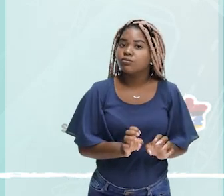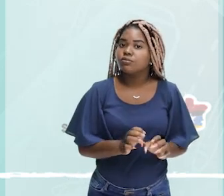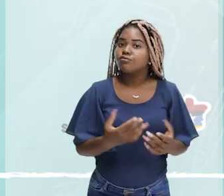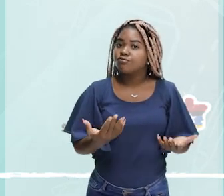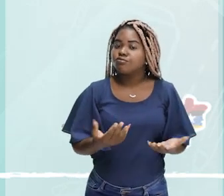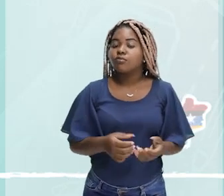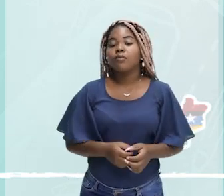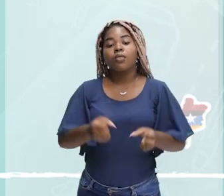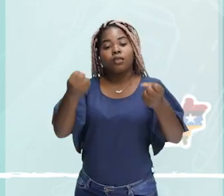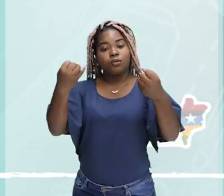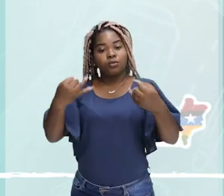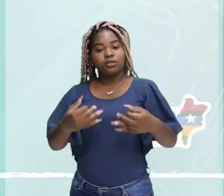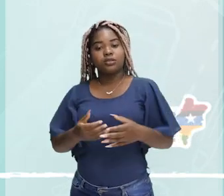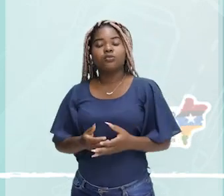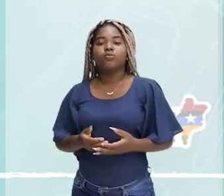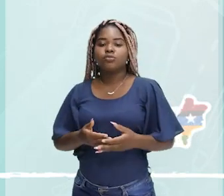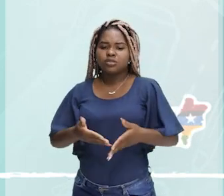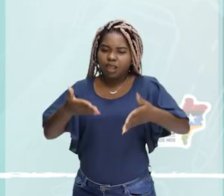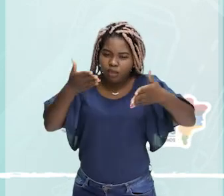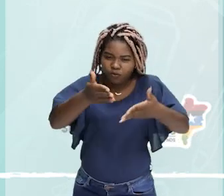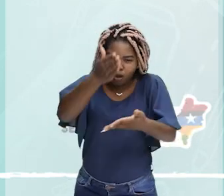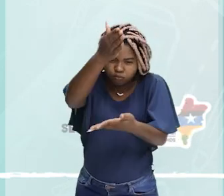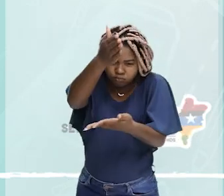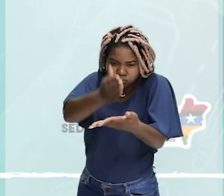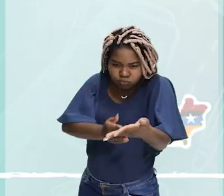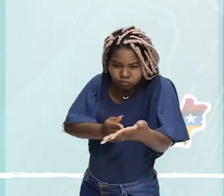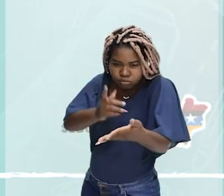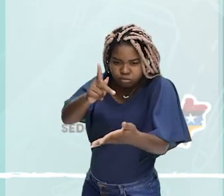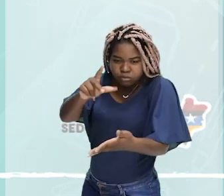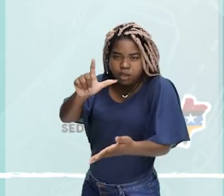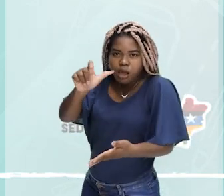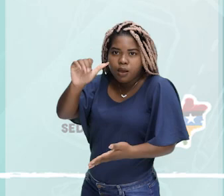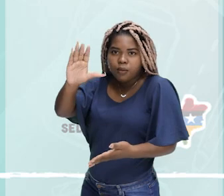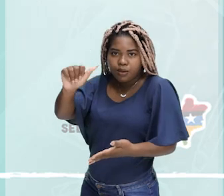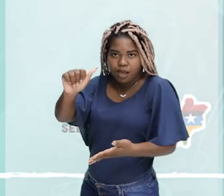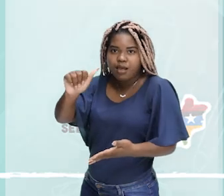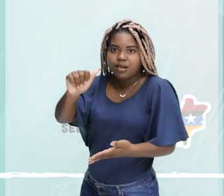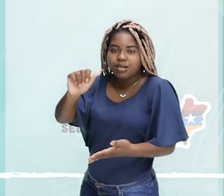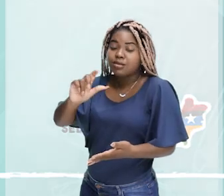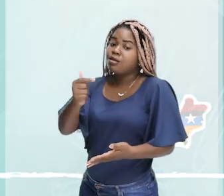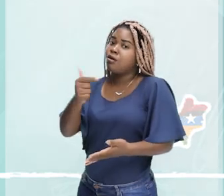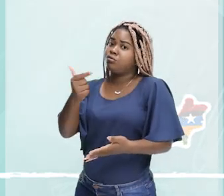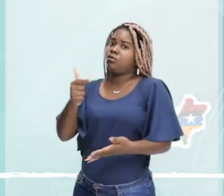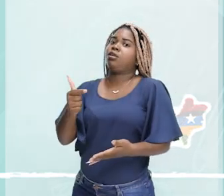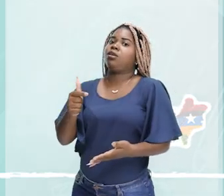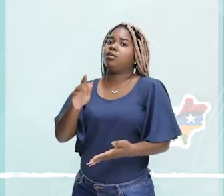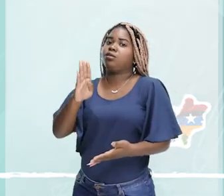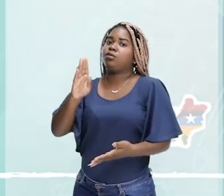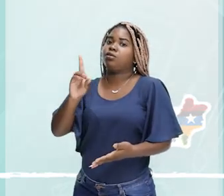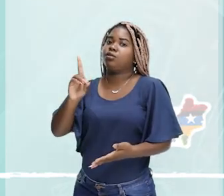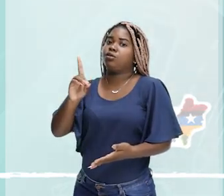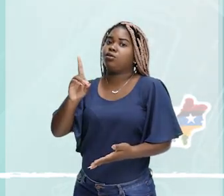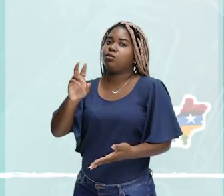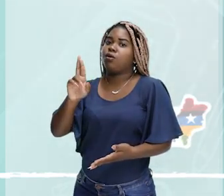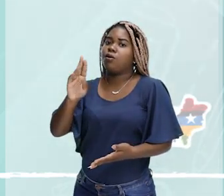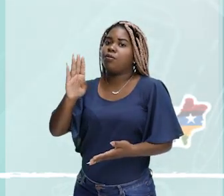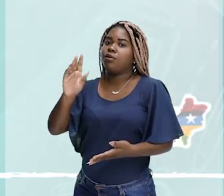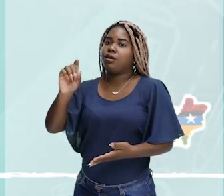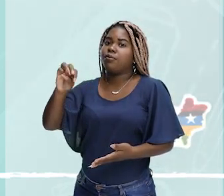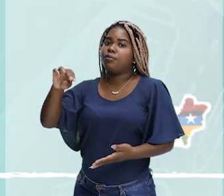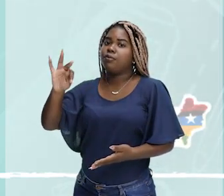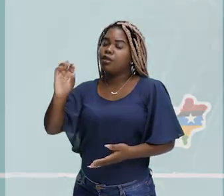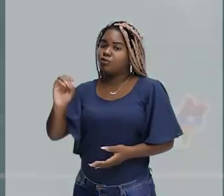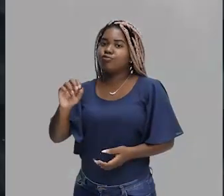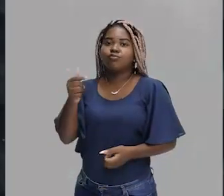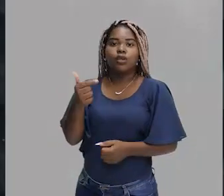Brasil, por estar no centro de uma placa tectônica, ele não tem dobramentos modernos. Atenção nesse aspecto. O Brasil